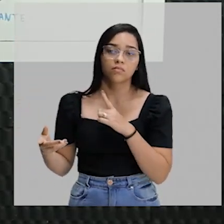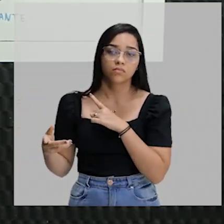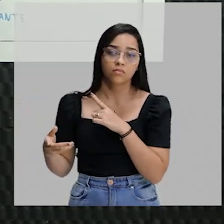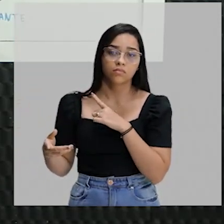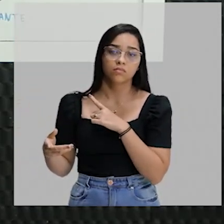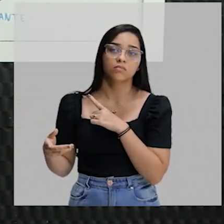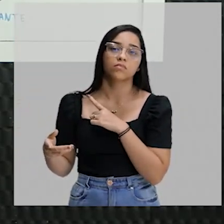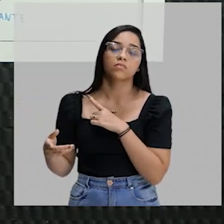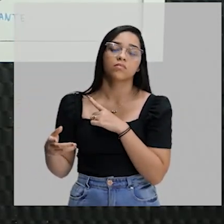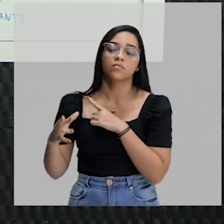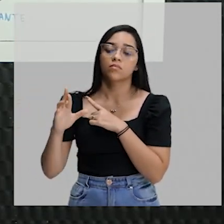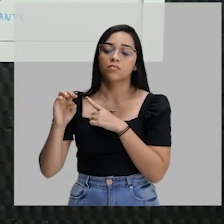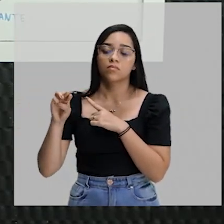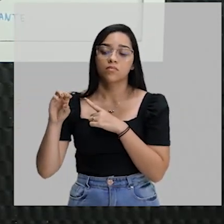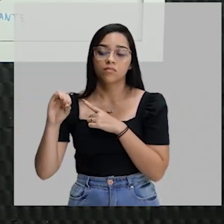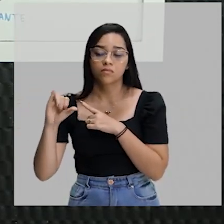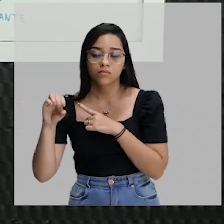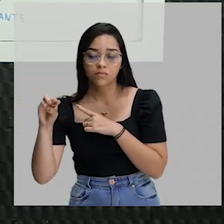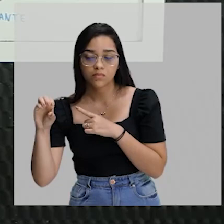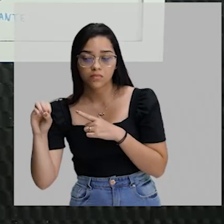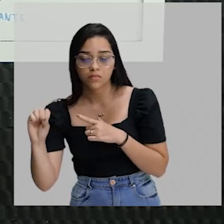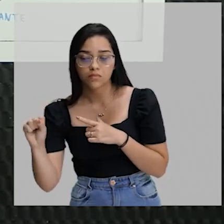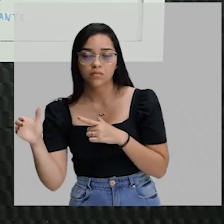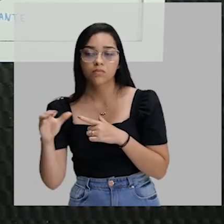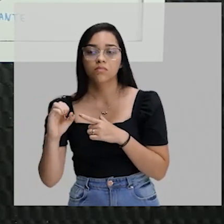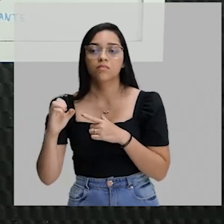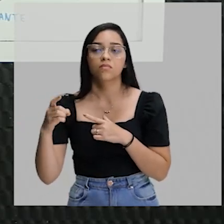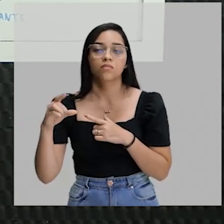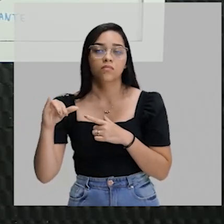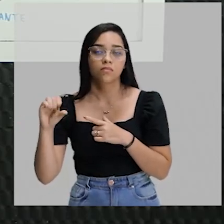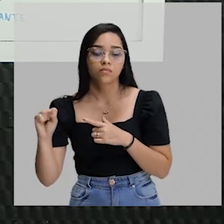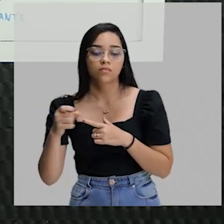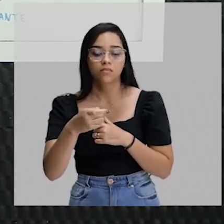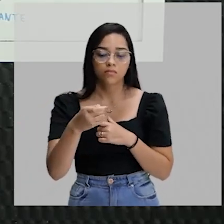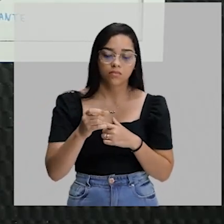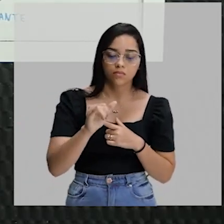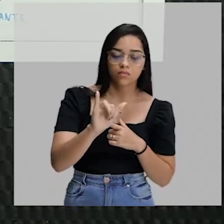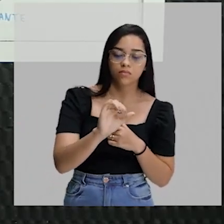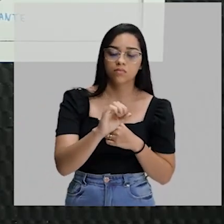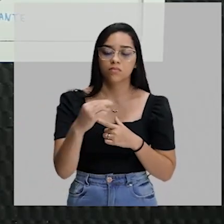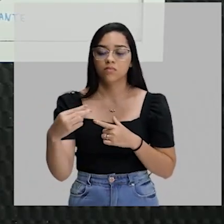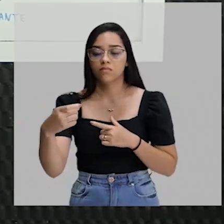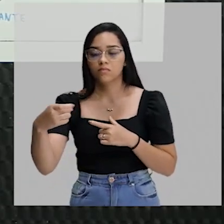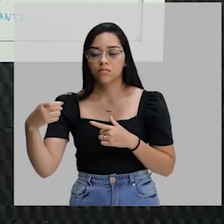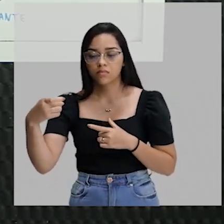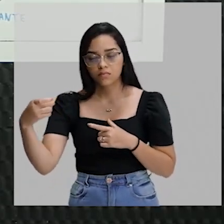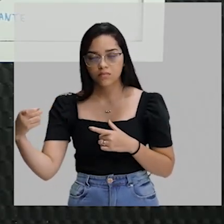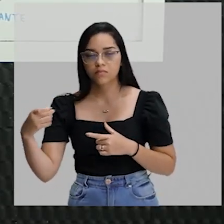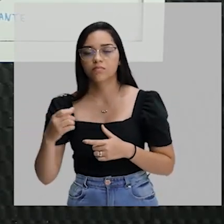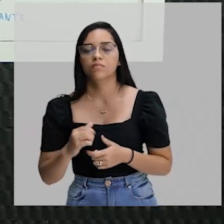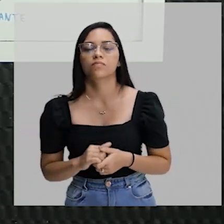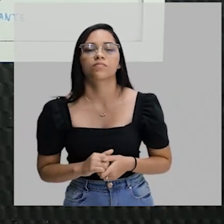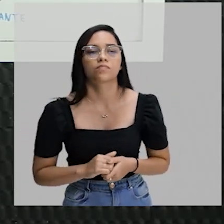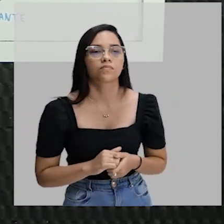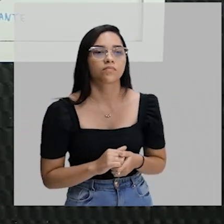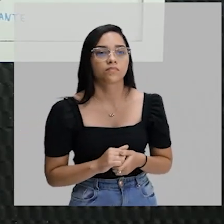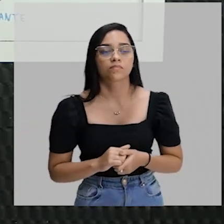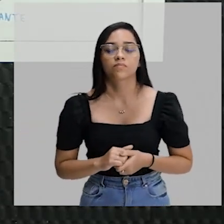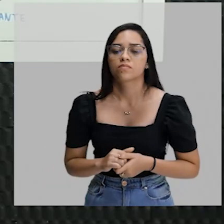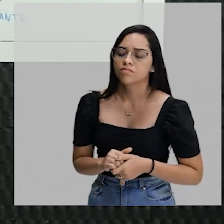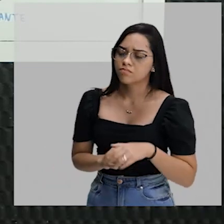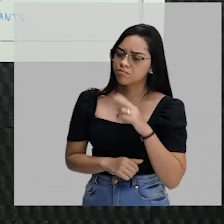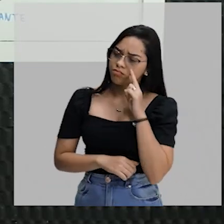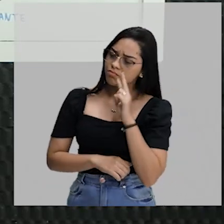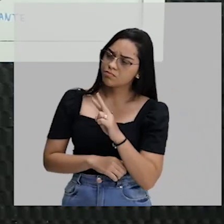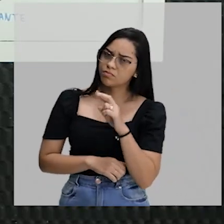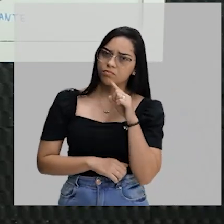com os cromossomos sexuais, né? Cromossomo XY ou cromossomo XX. Então, toda vez